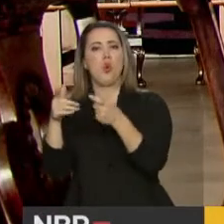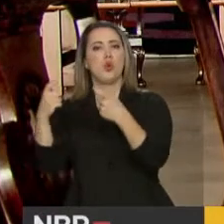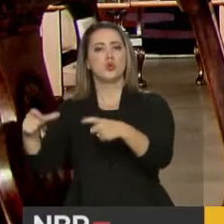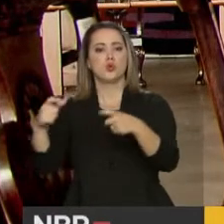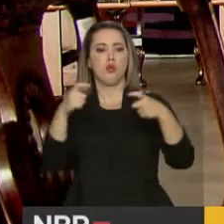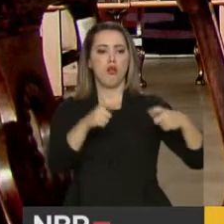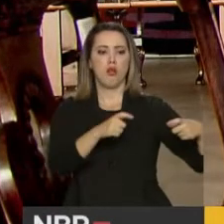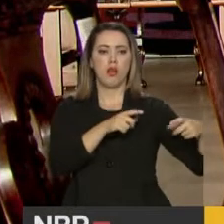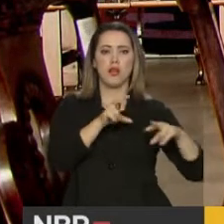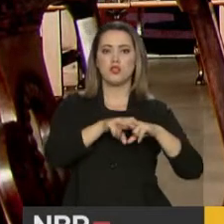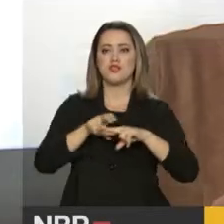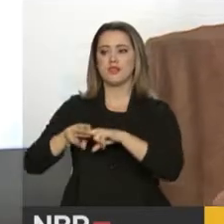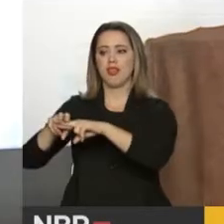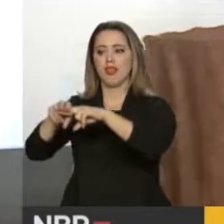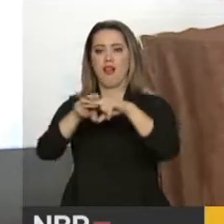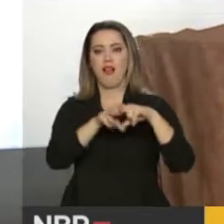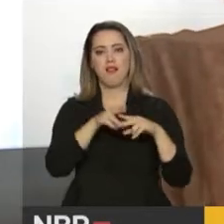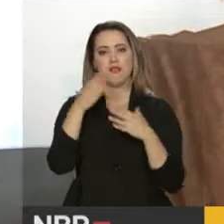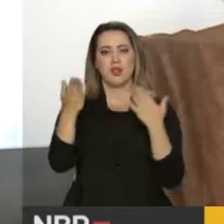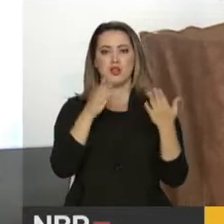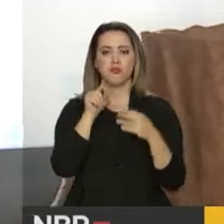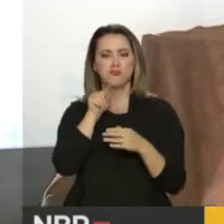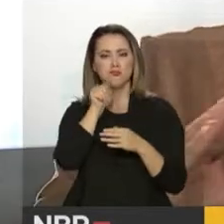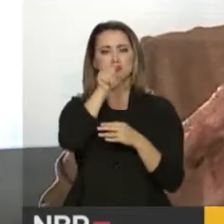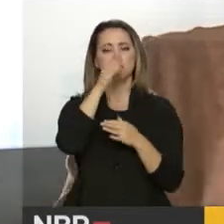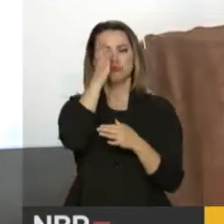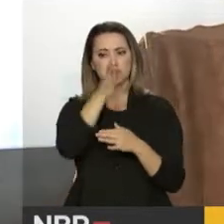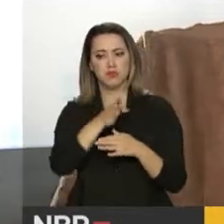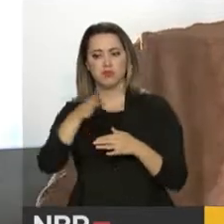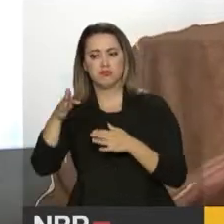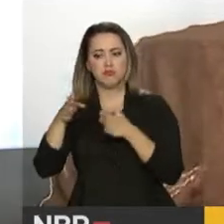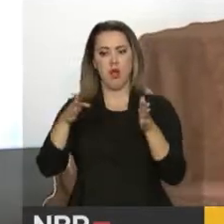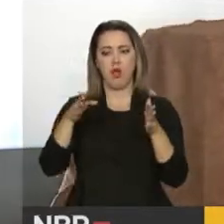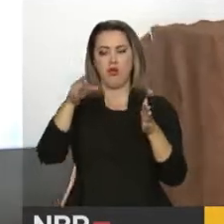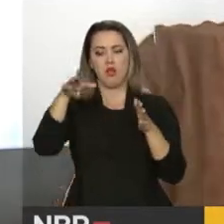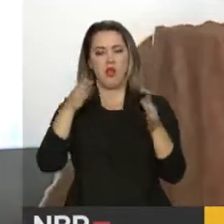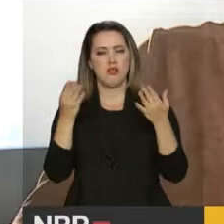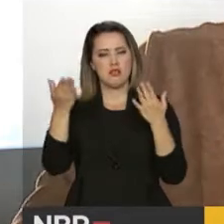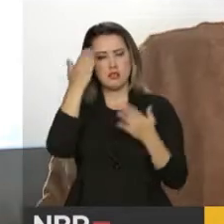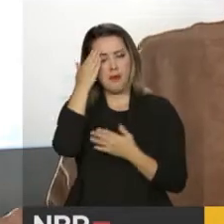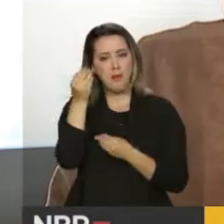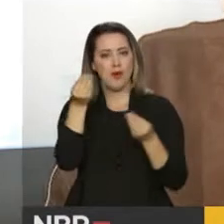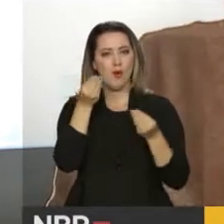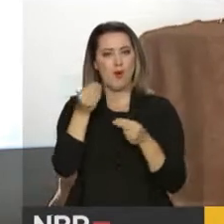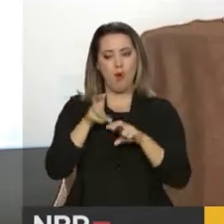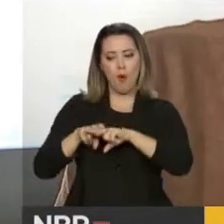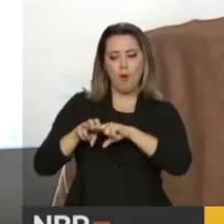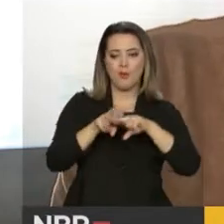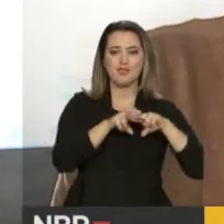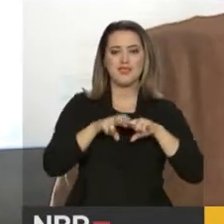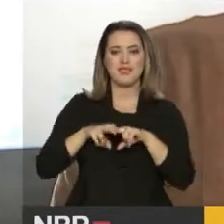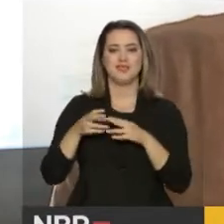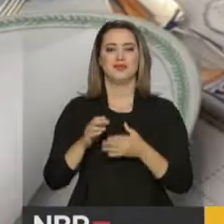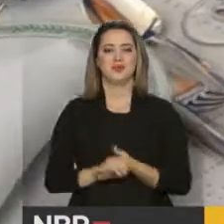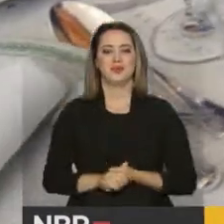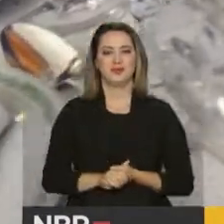os lugares à mesa. Ela serve como marco de orientação para quando se vai organizar os